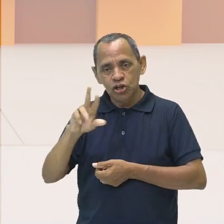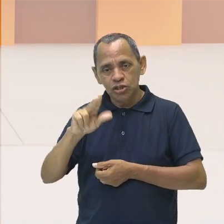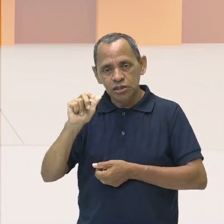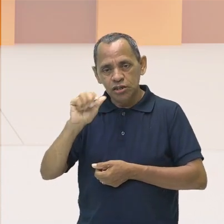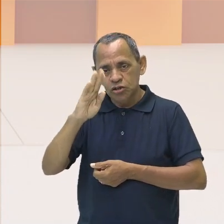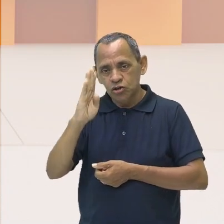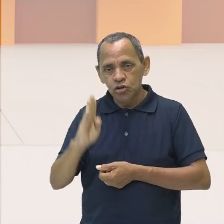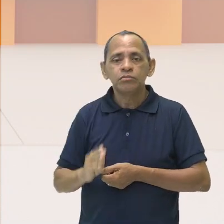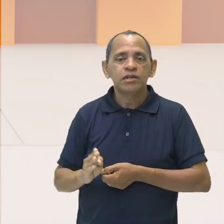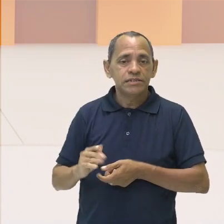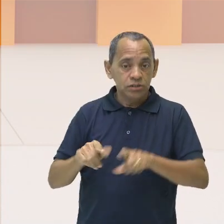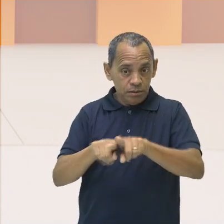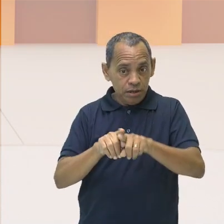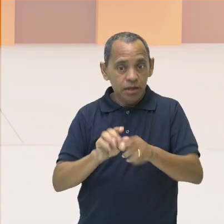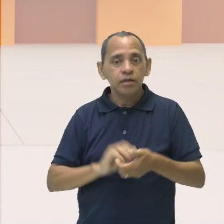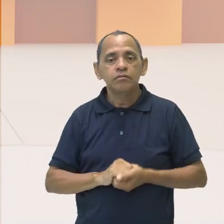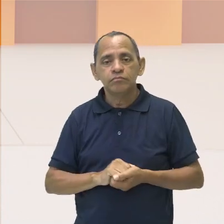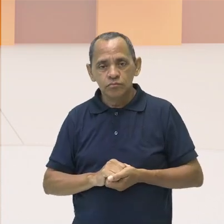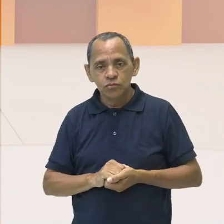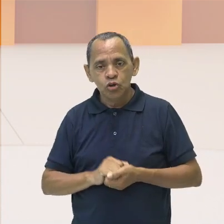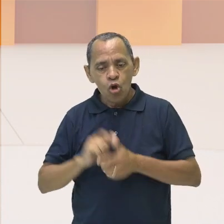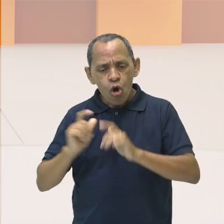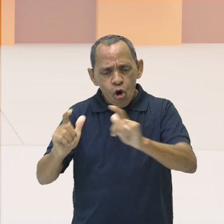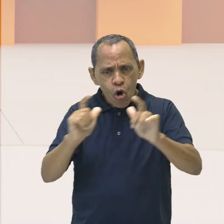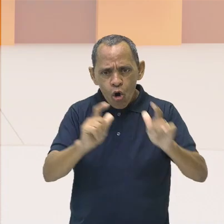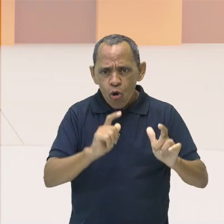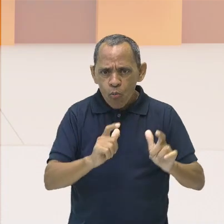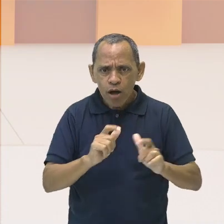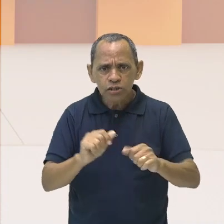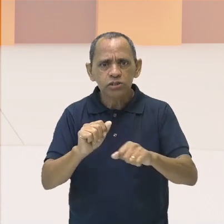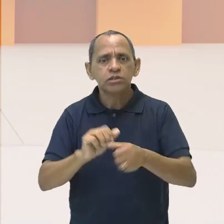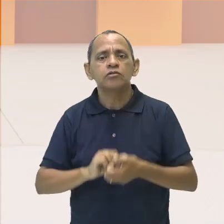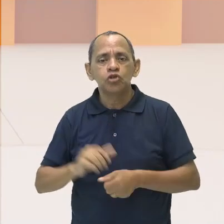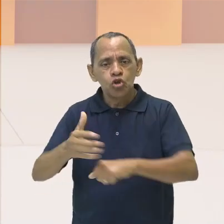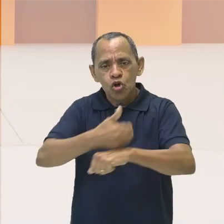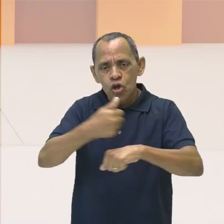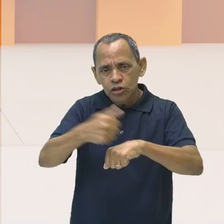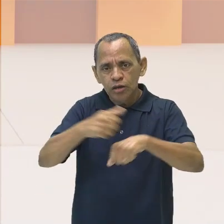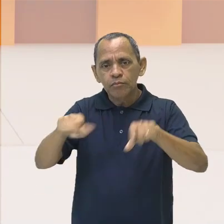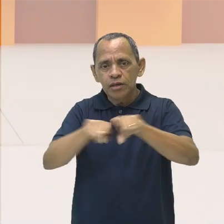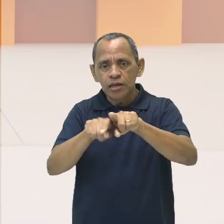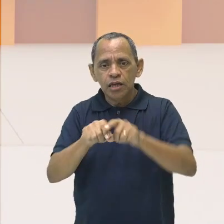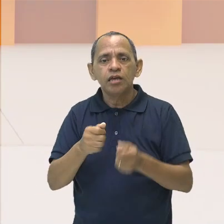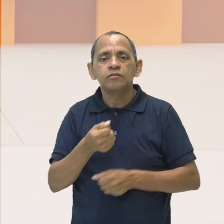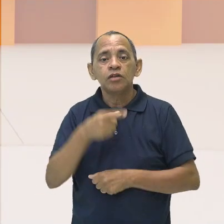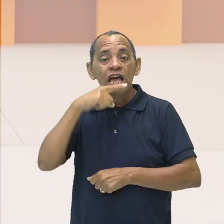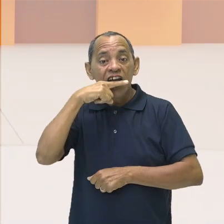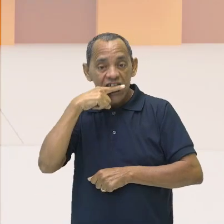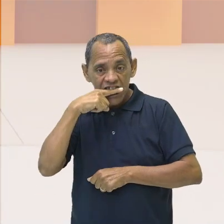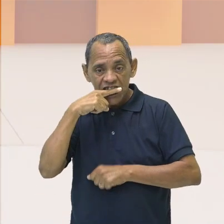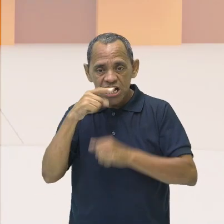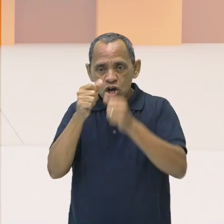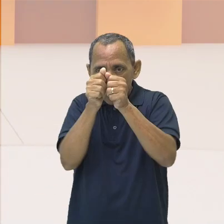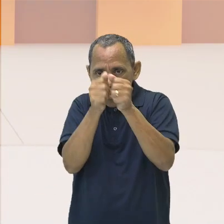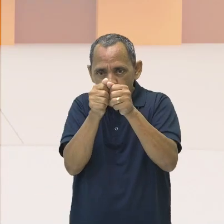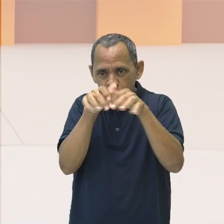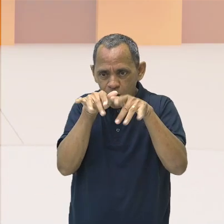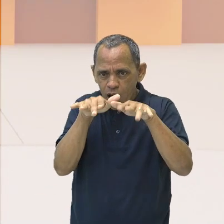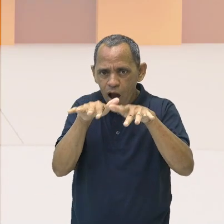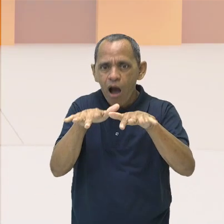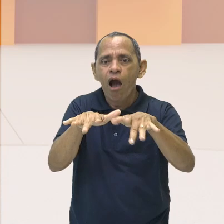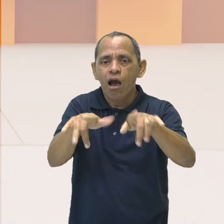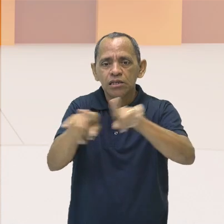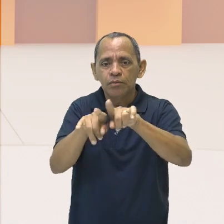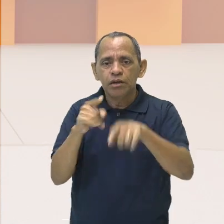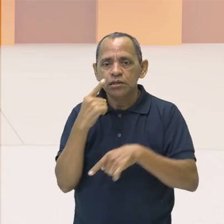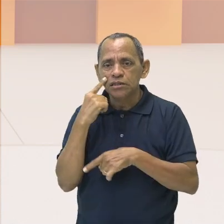degradação ambiental, nesse momento da ocupação portuguesa, também é a expansão da cana-de-açúcar. Vocês estão vendo aqui, né,